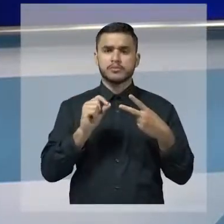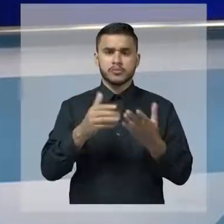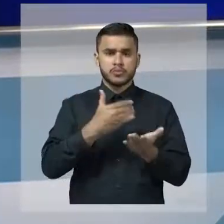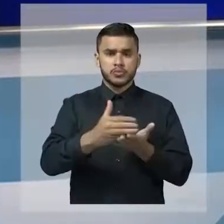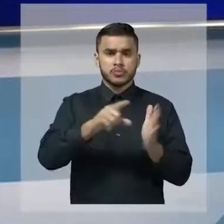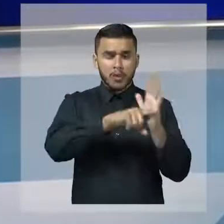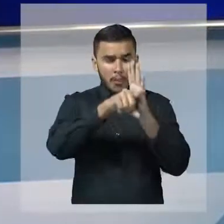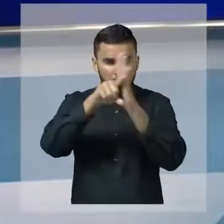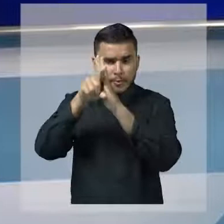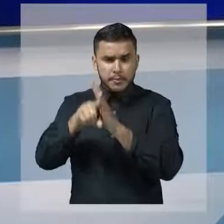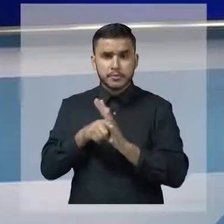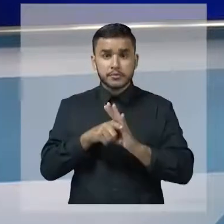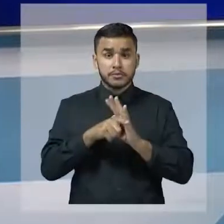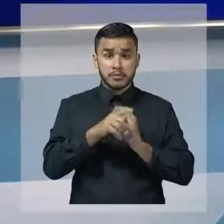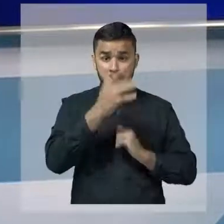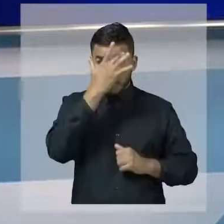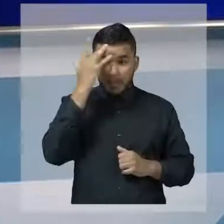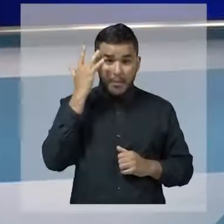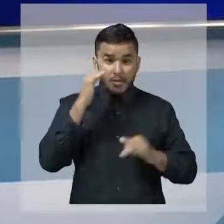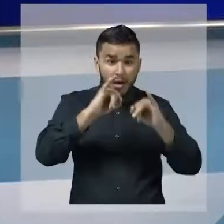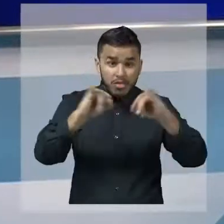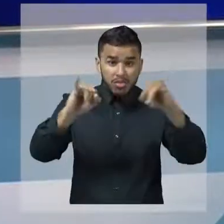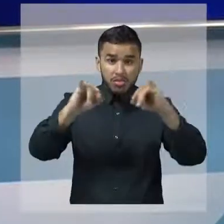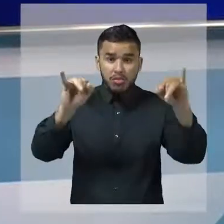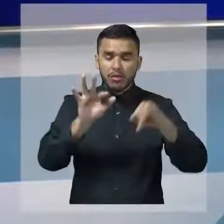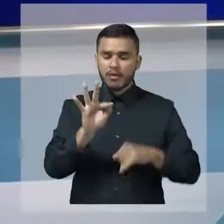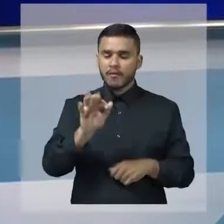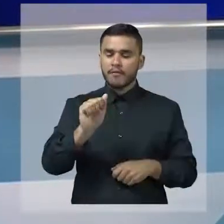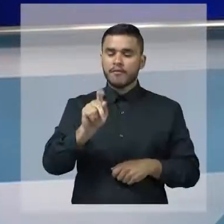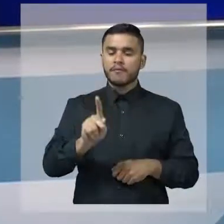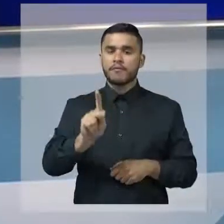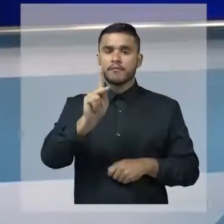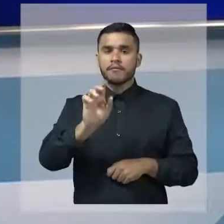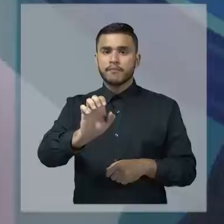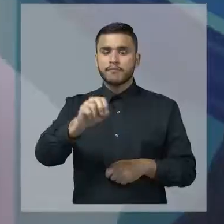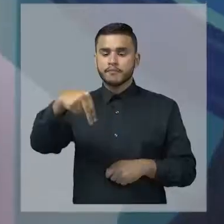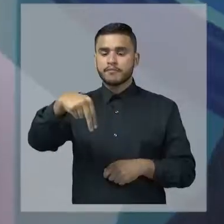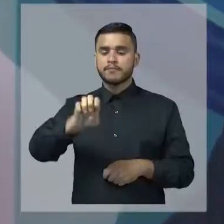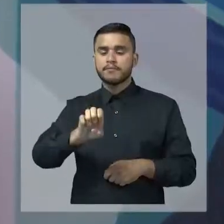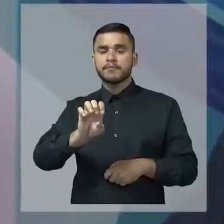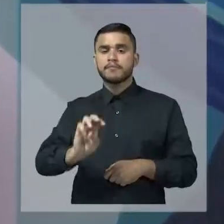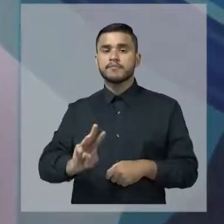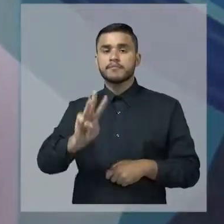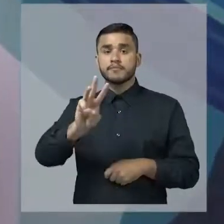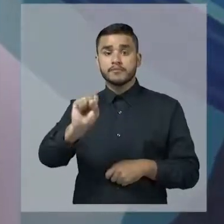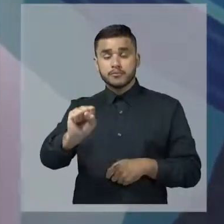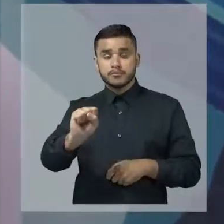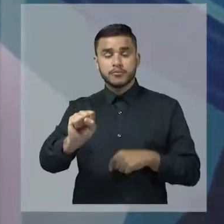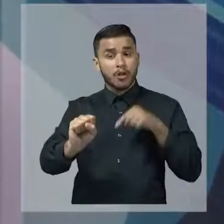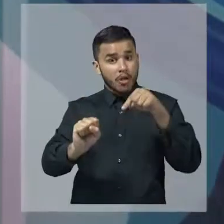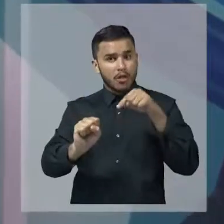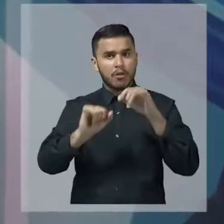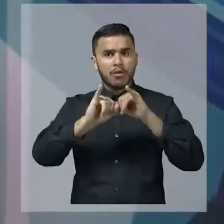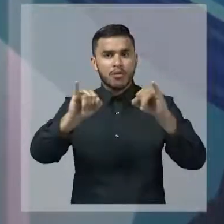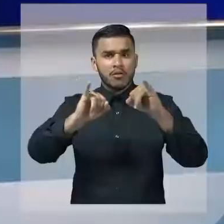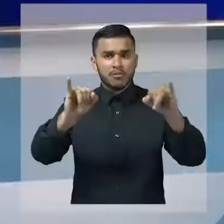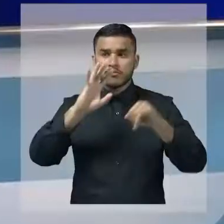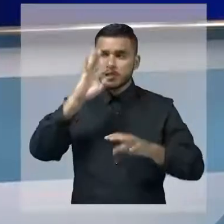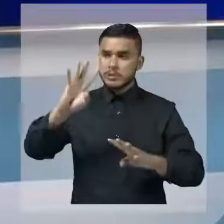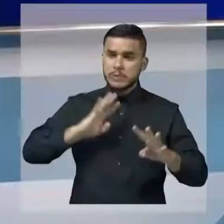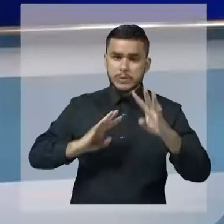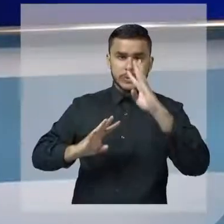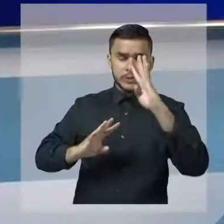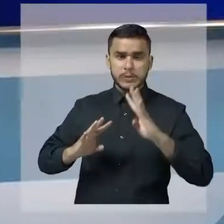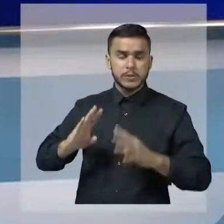então, contra as fake news e contra aqueles que atentarem contra a honra dos ministros e da própria Suprema Corte,